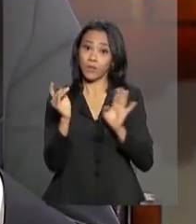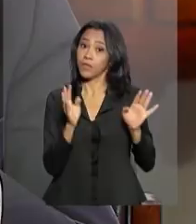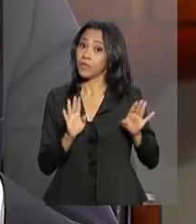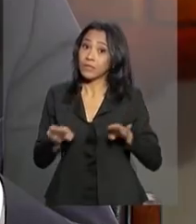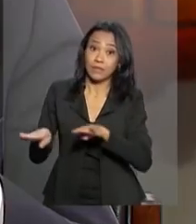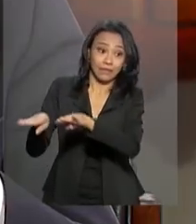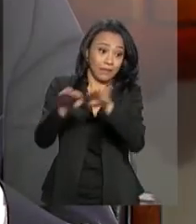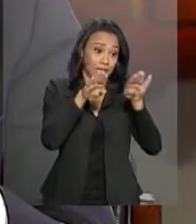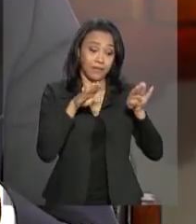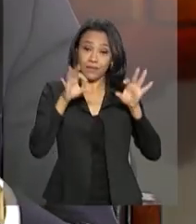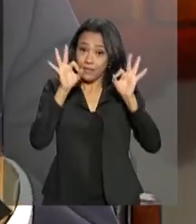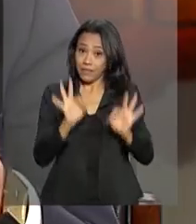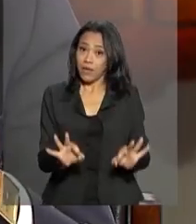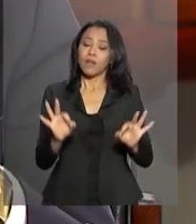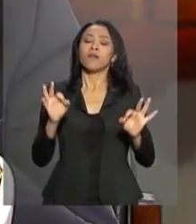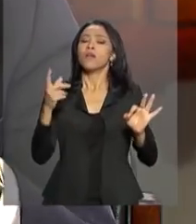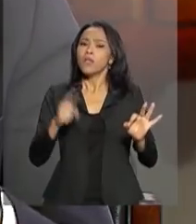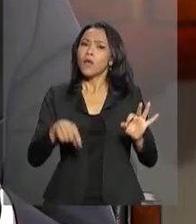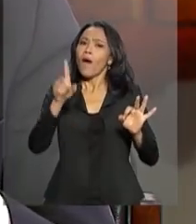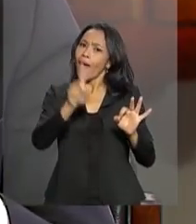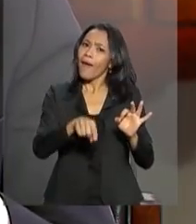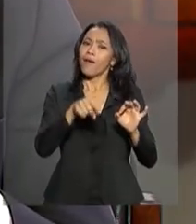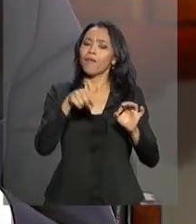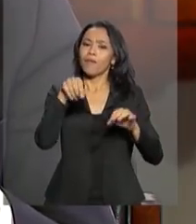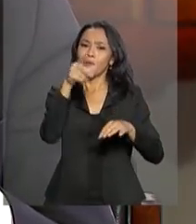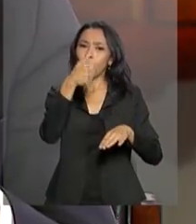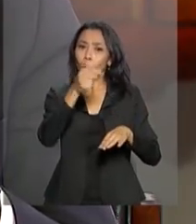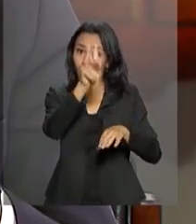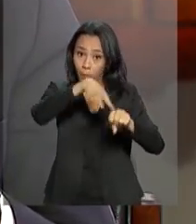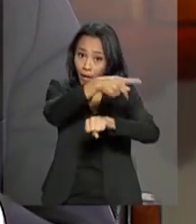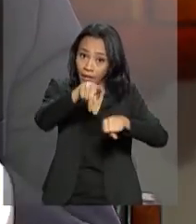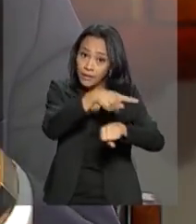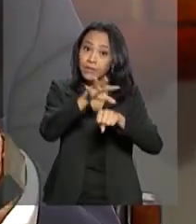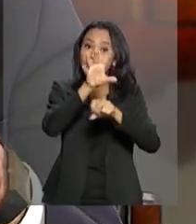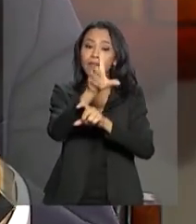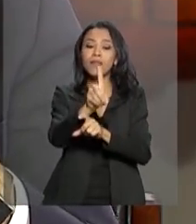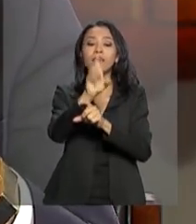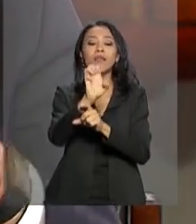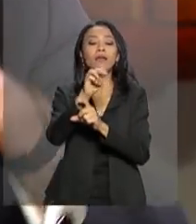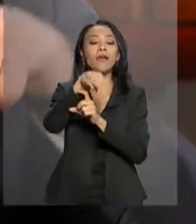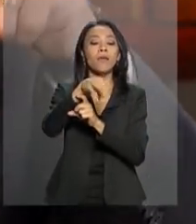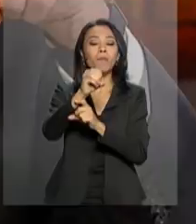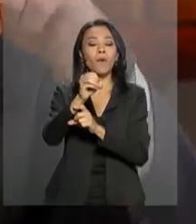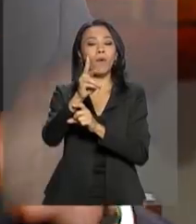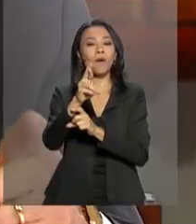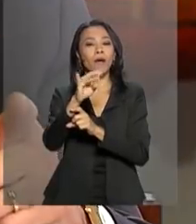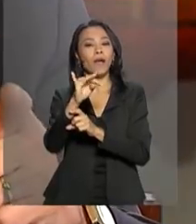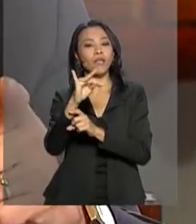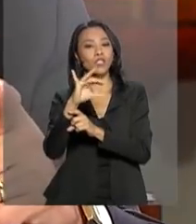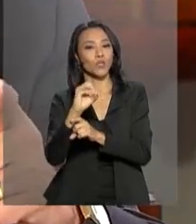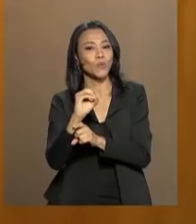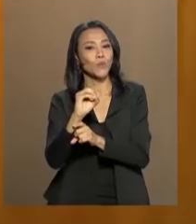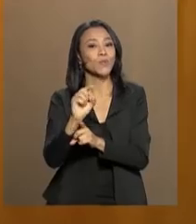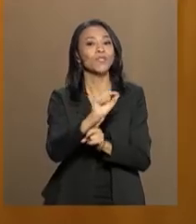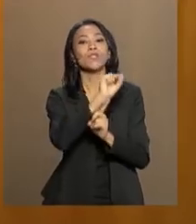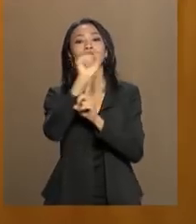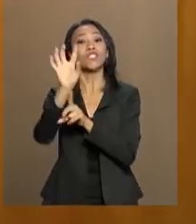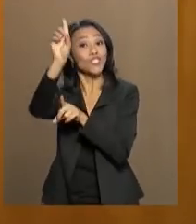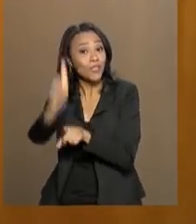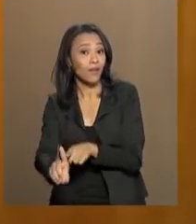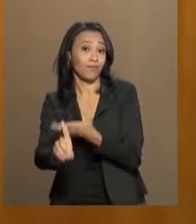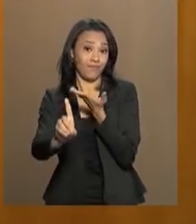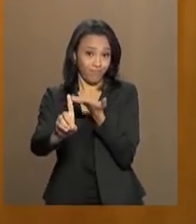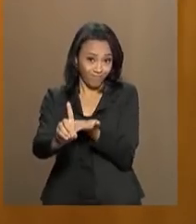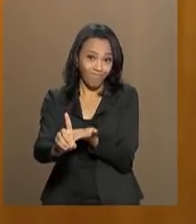que o Brasil é um Estado democrático de direito. Ou seja, reafirmamos, depois de falar que é um Estado democrático, ainda dissemos, é um